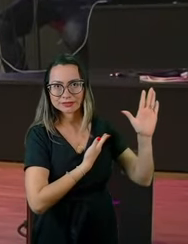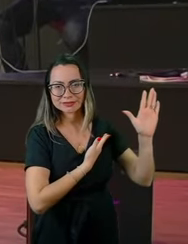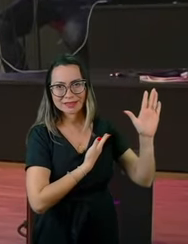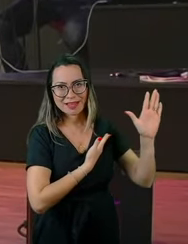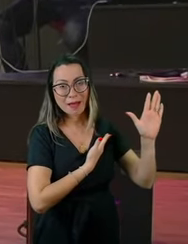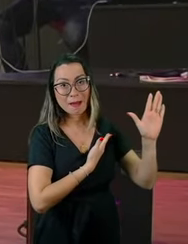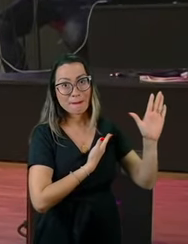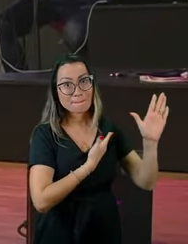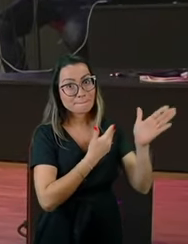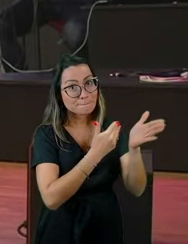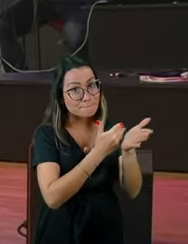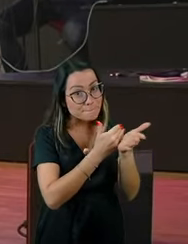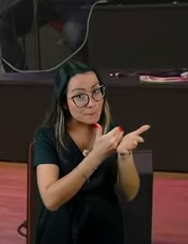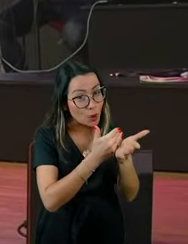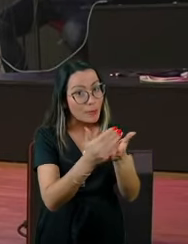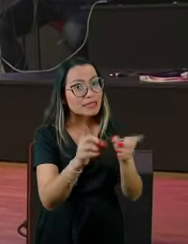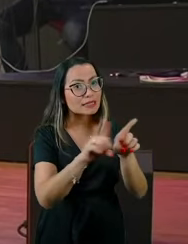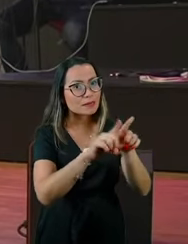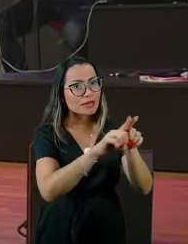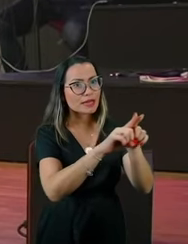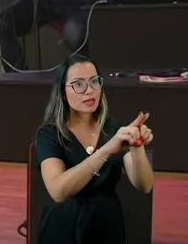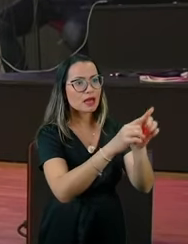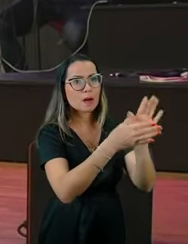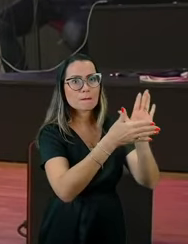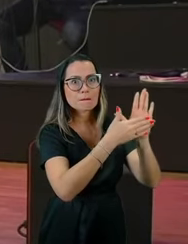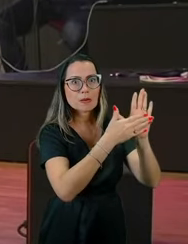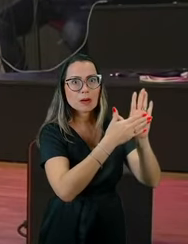quando não foi Deus que conectou, não adianta forçar.